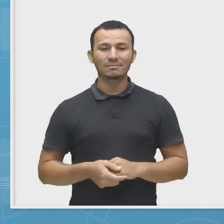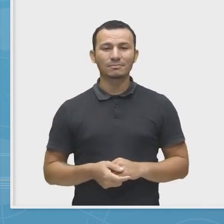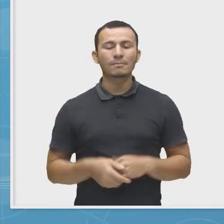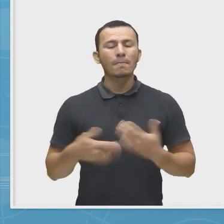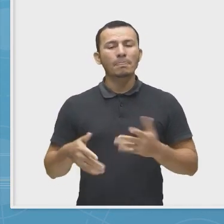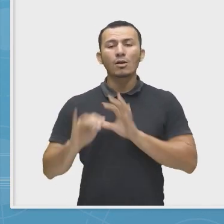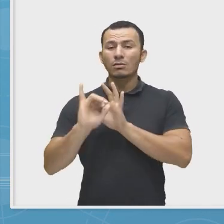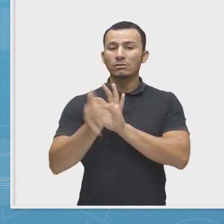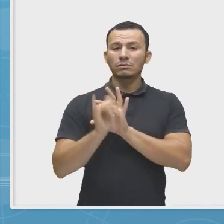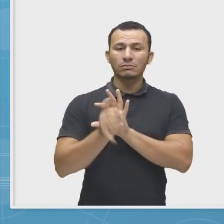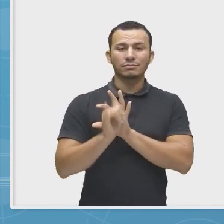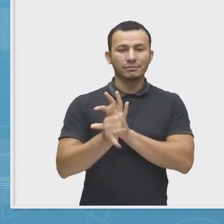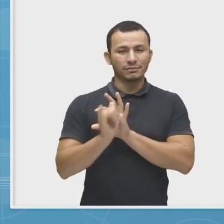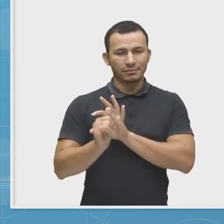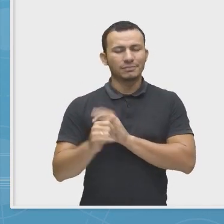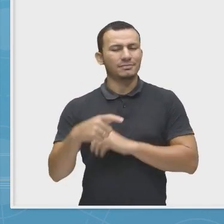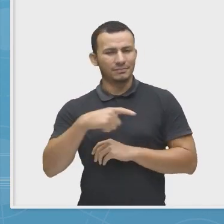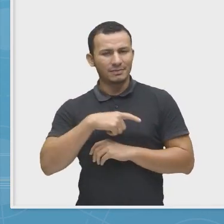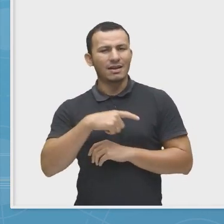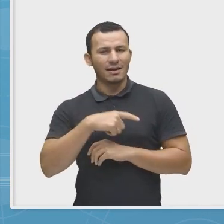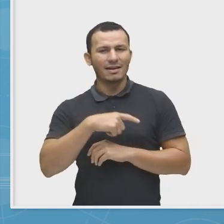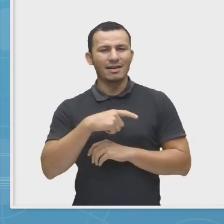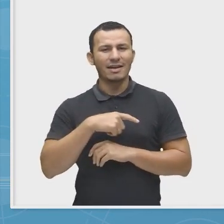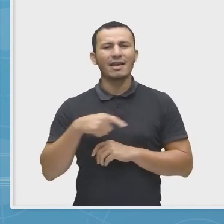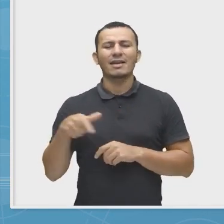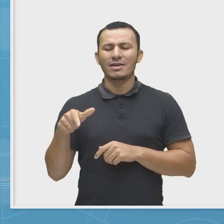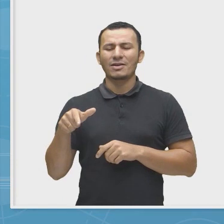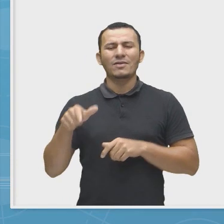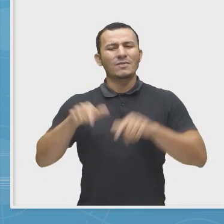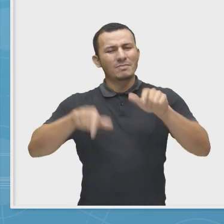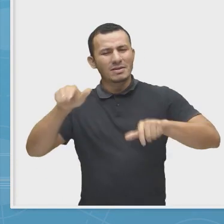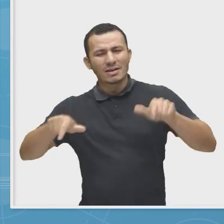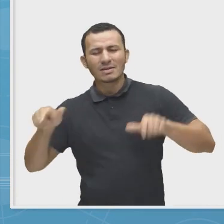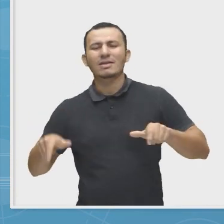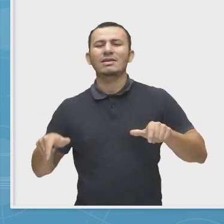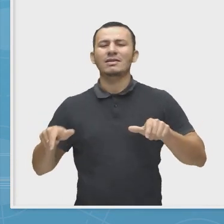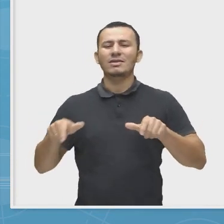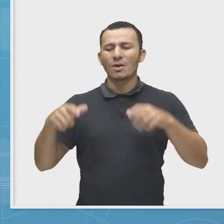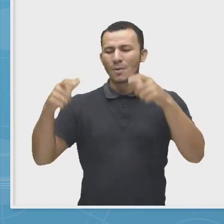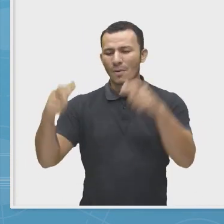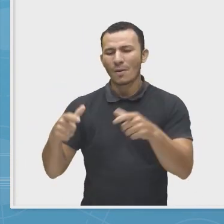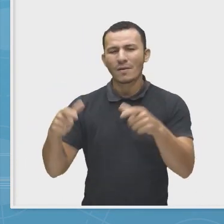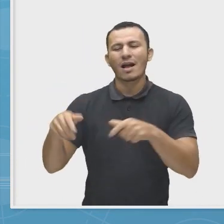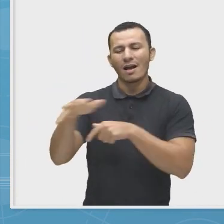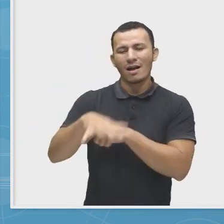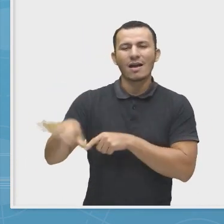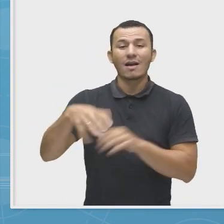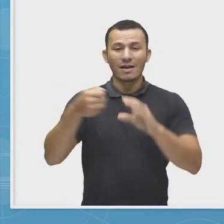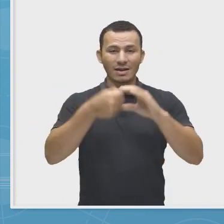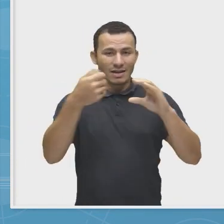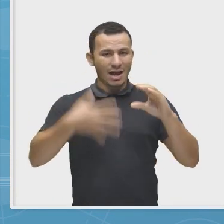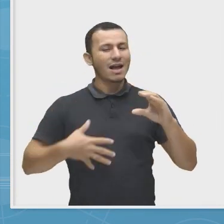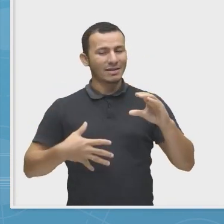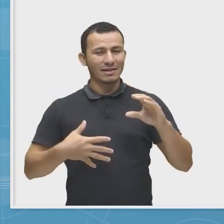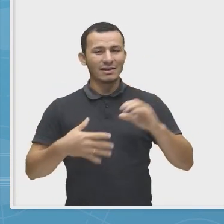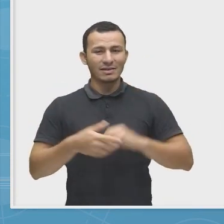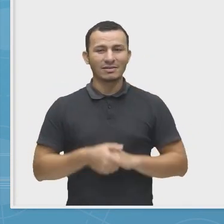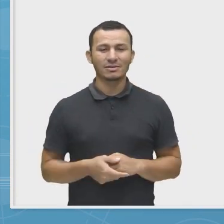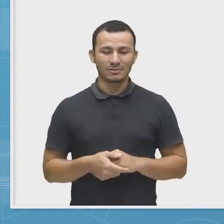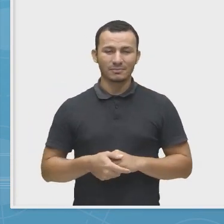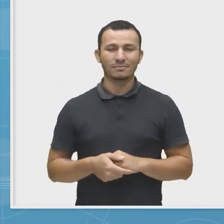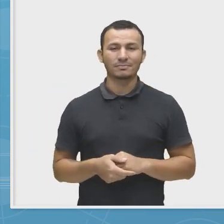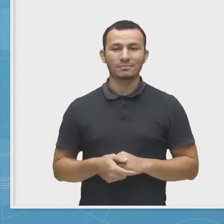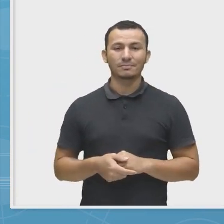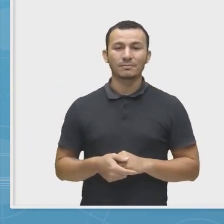a fábula, ela vai ter esses elementos como característica, ok? No caso dessa fábula, ela não